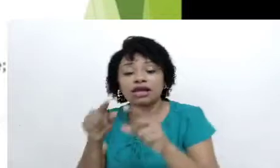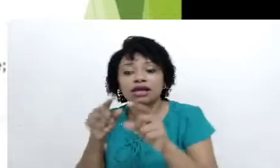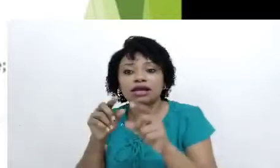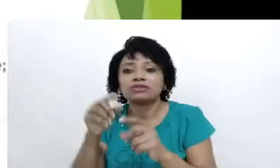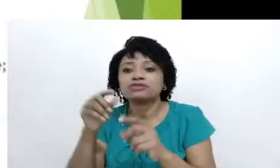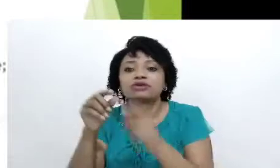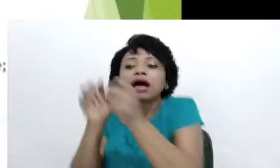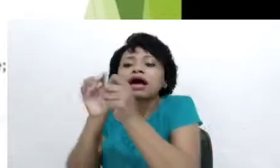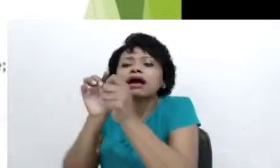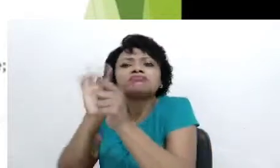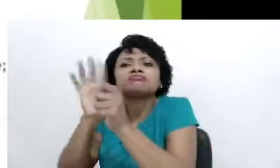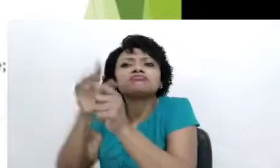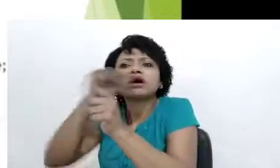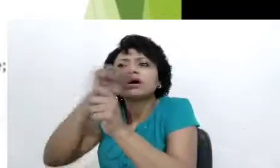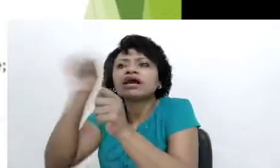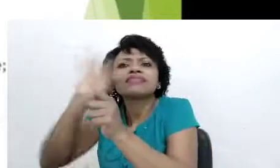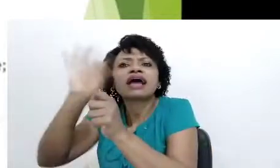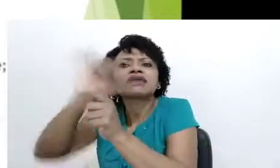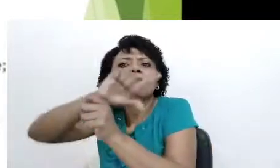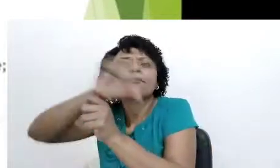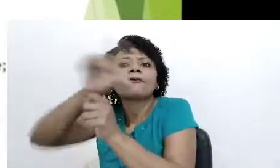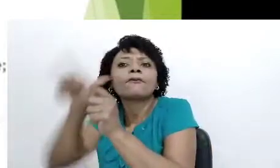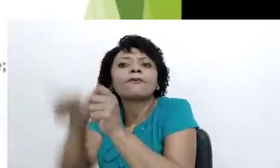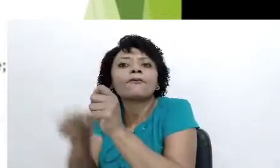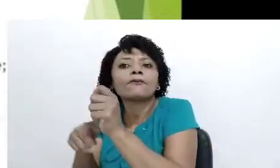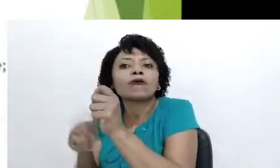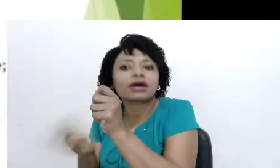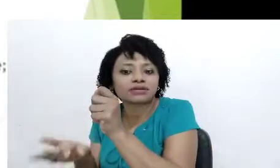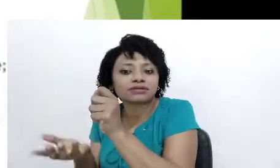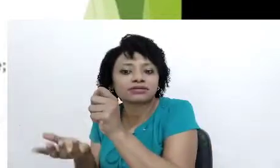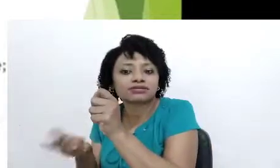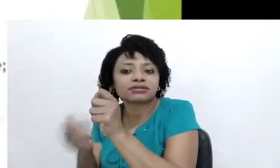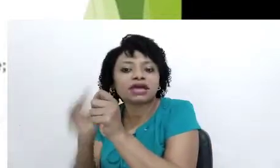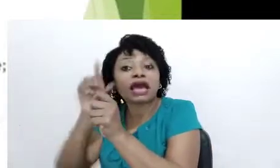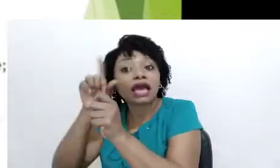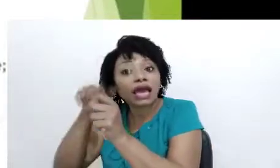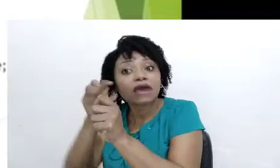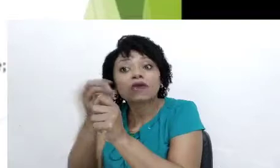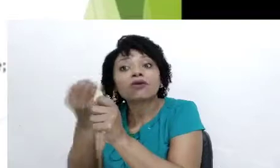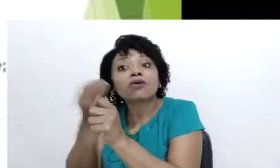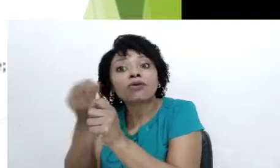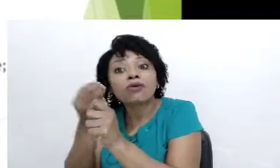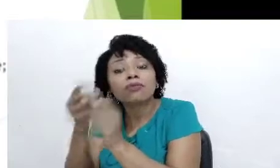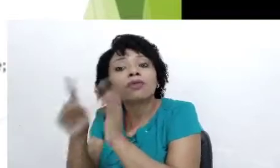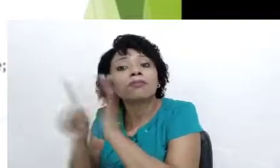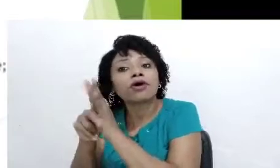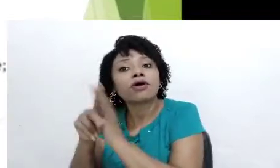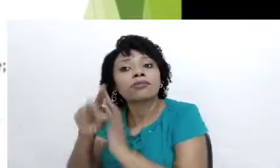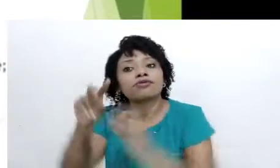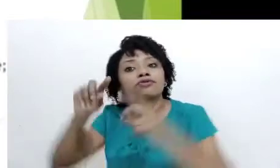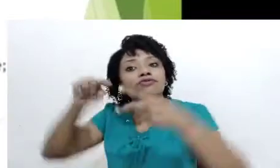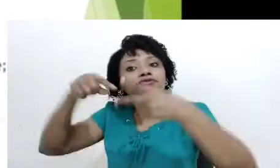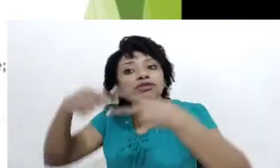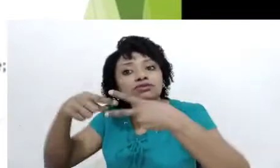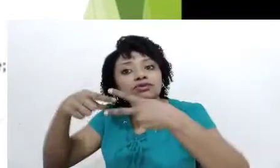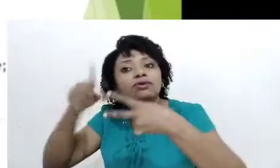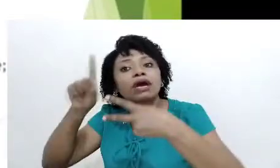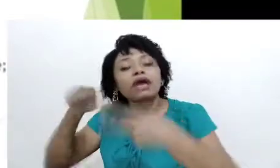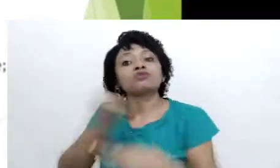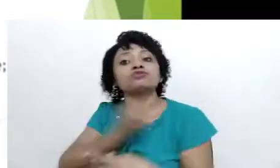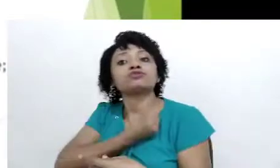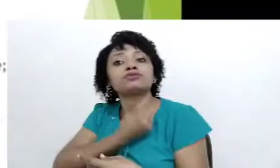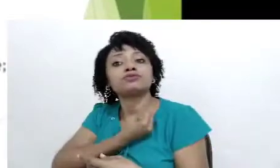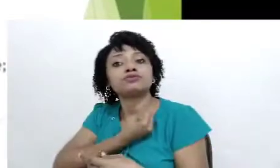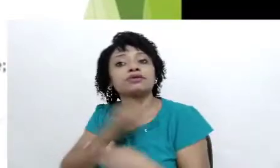a sua ponta, com seu sentido. Já só a letrinha minúscula, sem essa setinha em cima, ele está